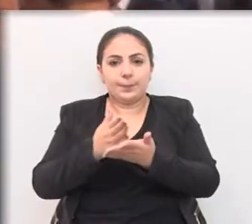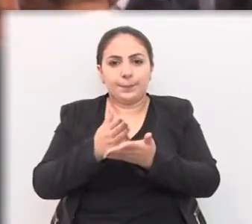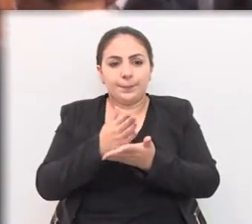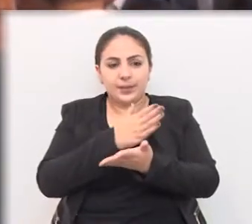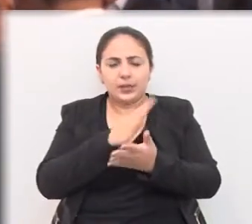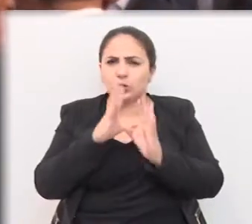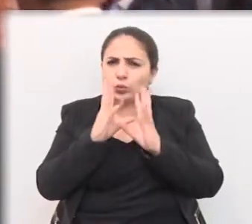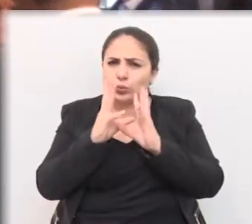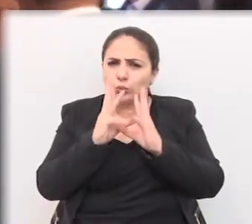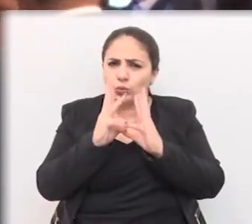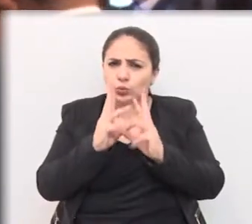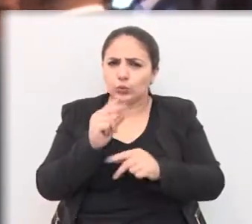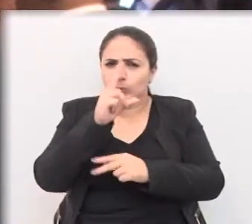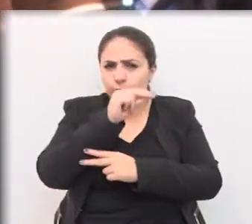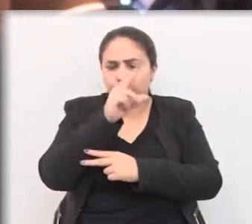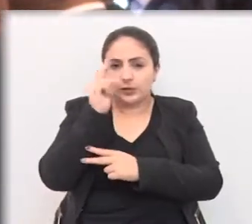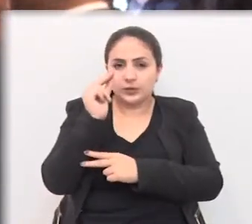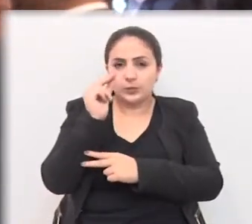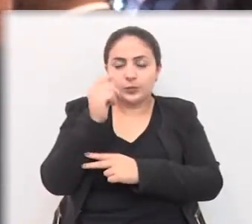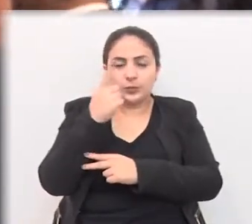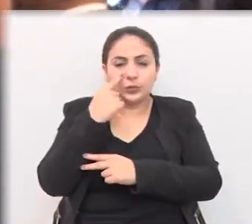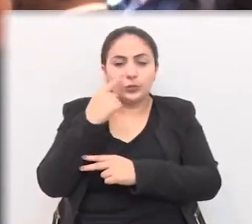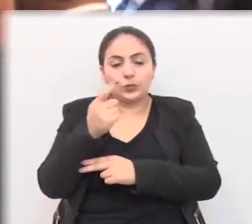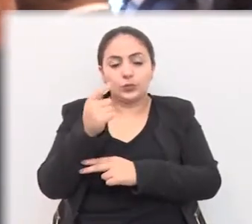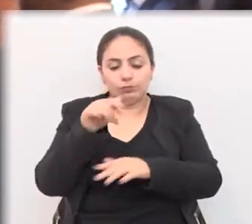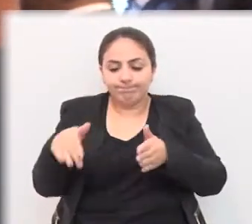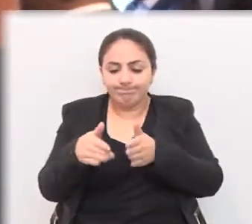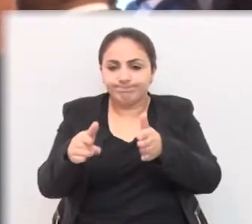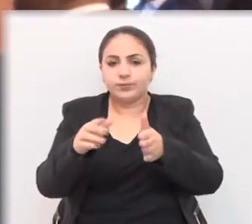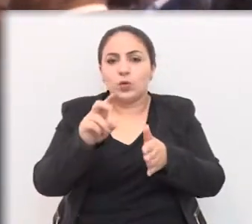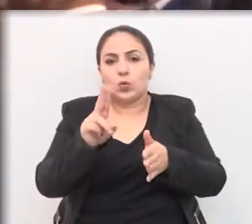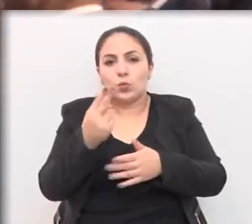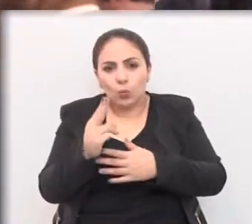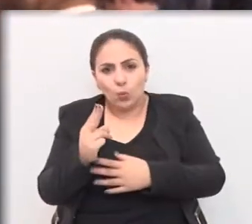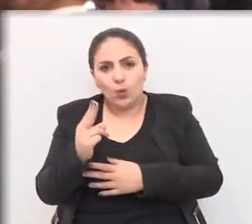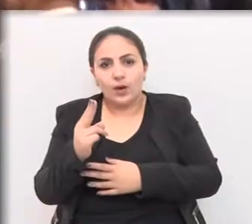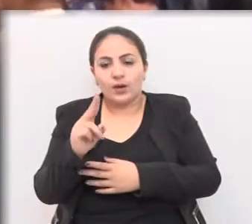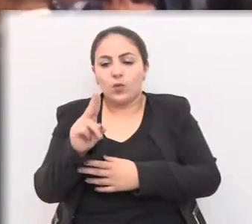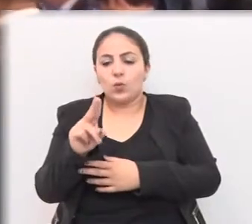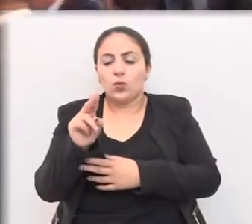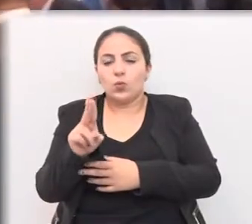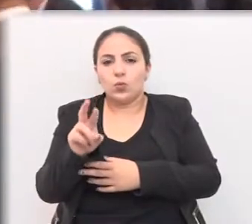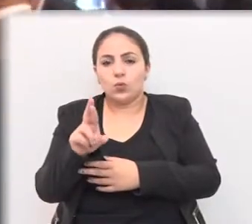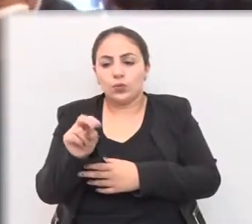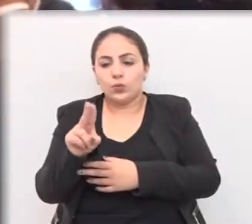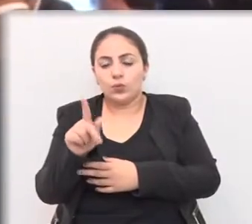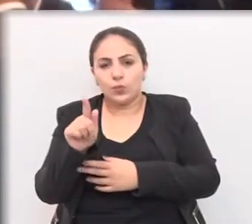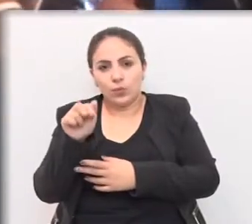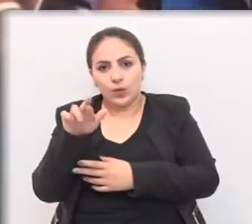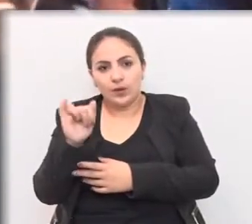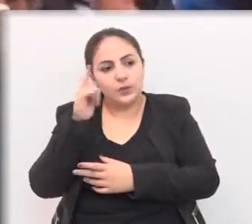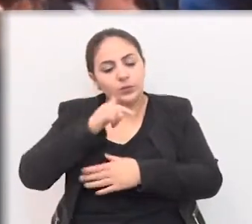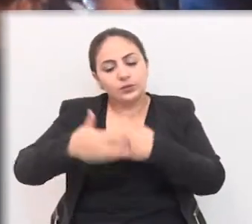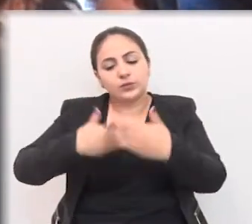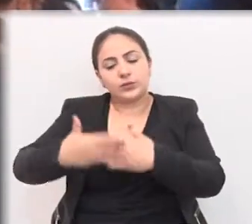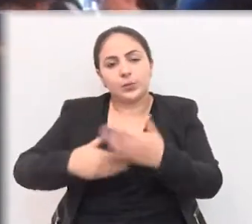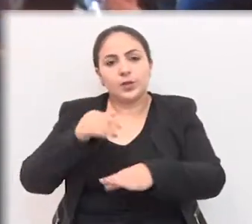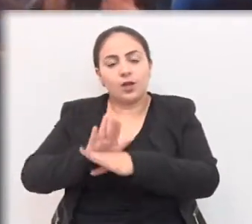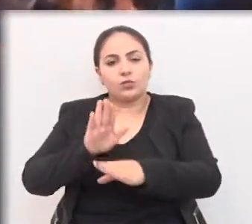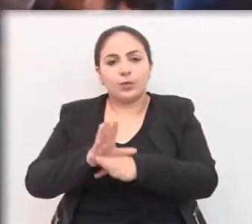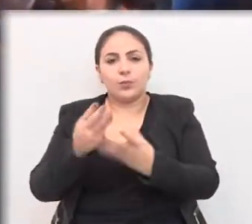metade, todos esses municípios da Bacia do Rio Uruguai, alguns municípios da Bacia do Rio Uruguai, vai promover o desenvolvimento, vai